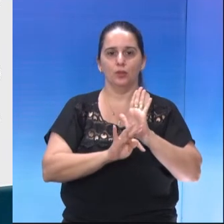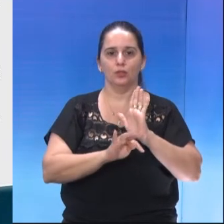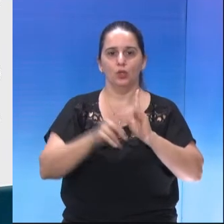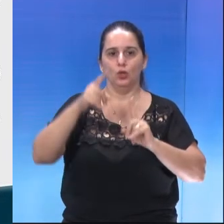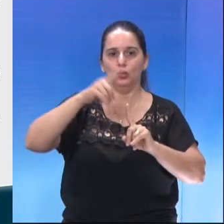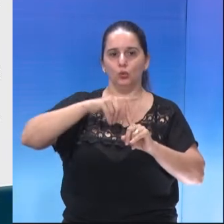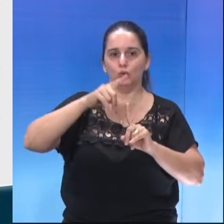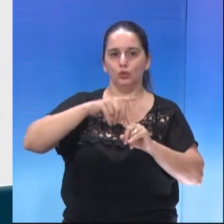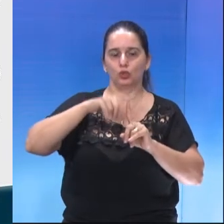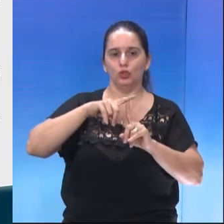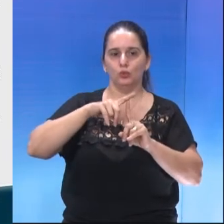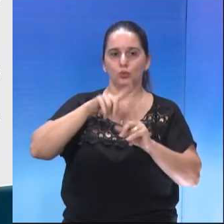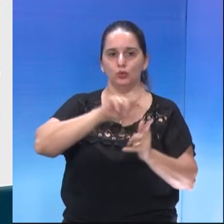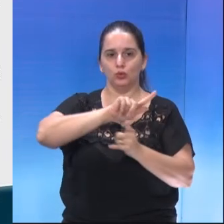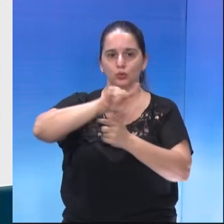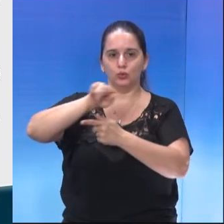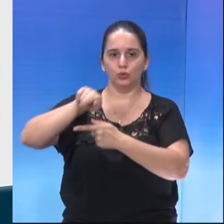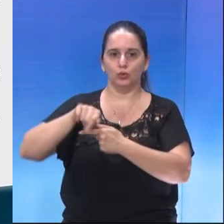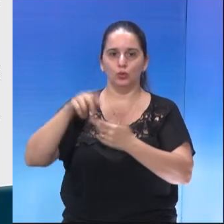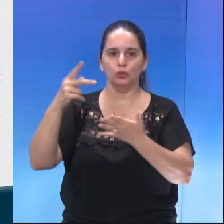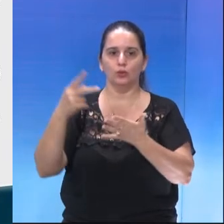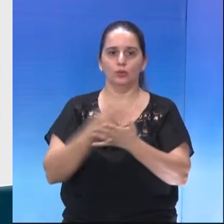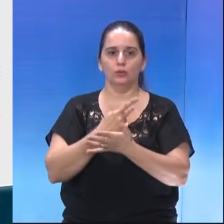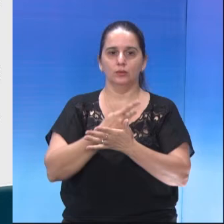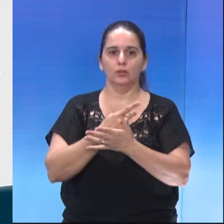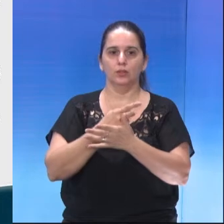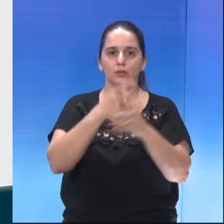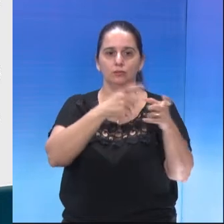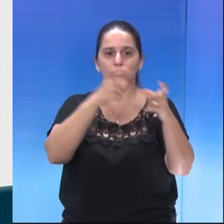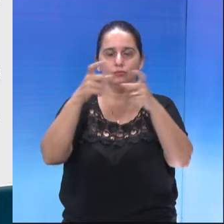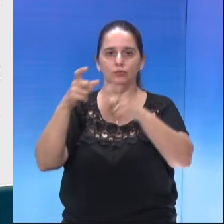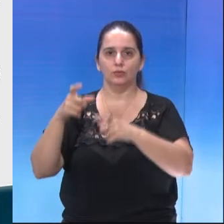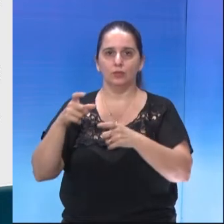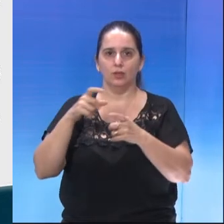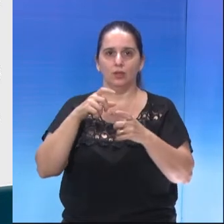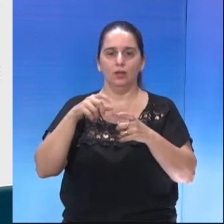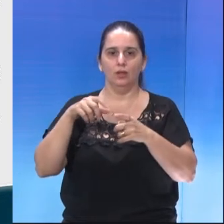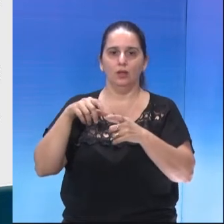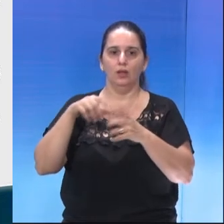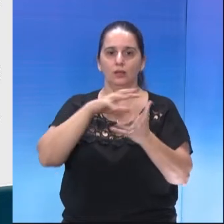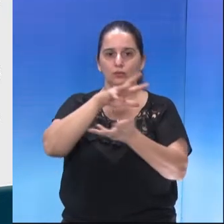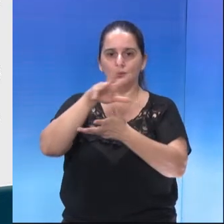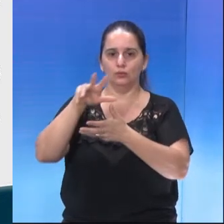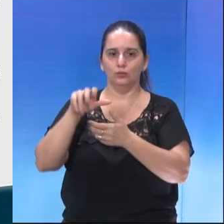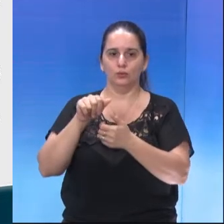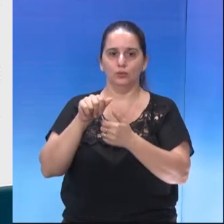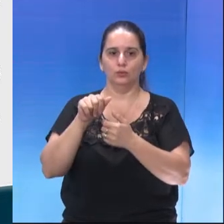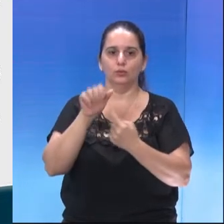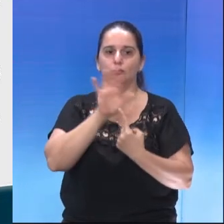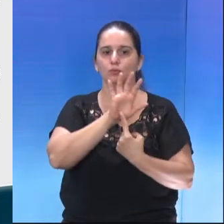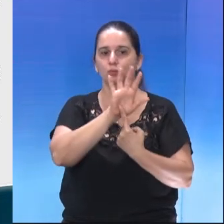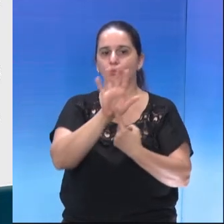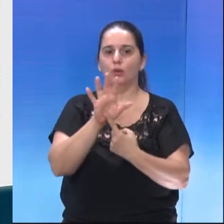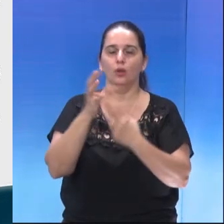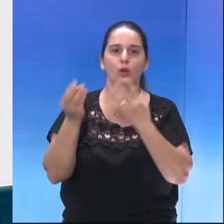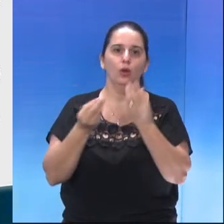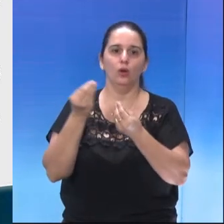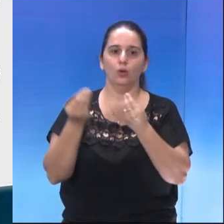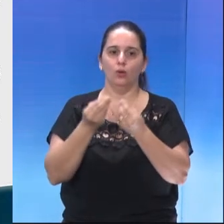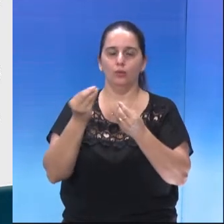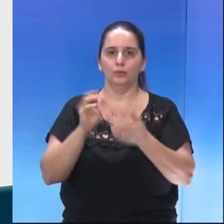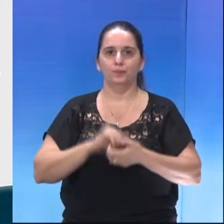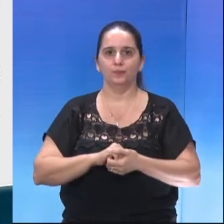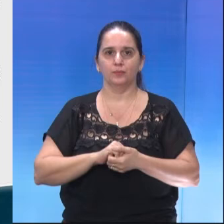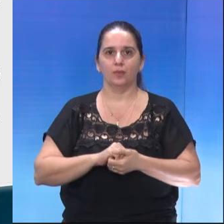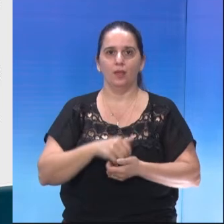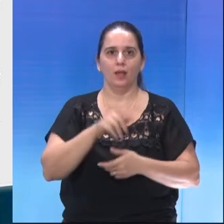geológico frequente em determinadas partes da superfície terrestre. Esses eventos estão concentrados em